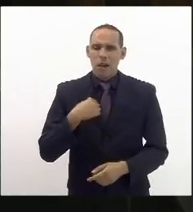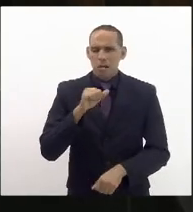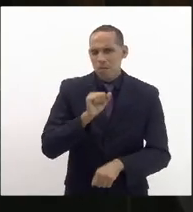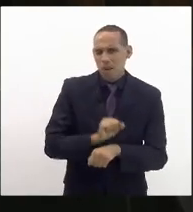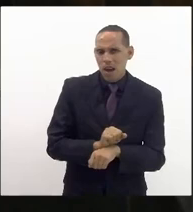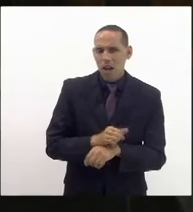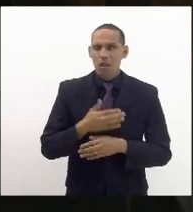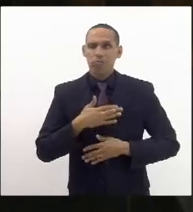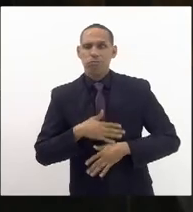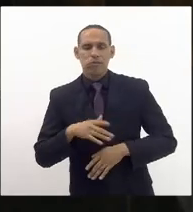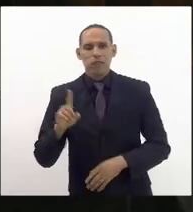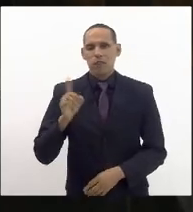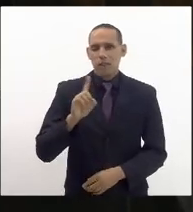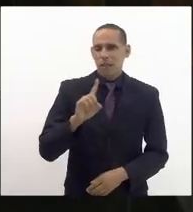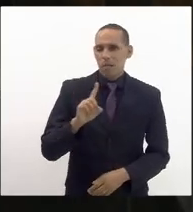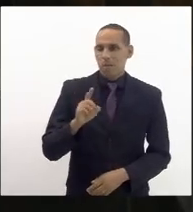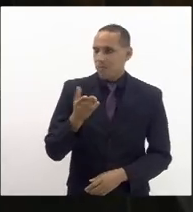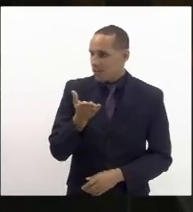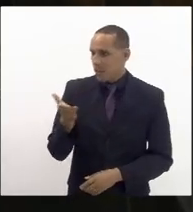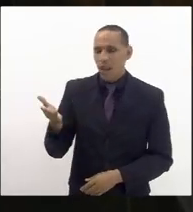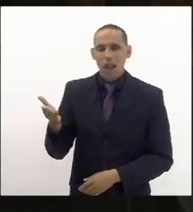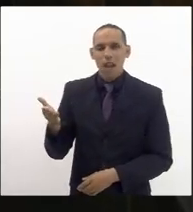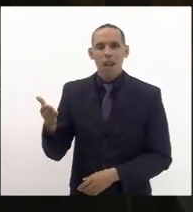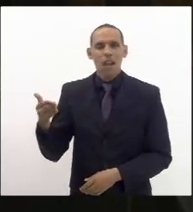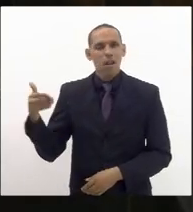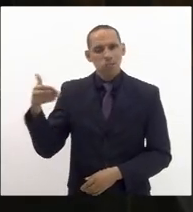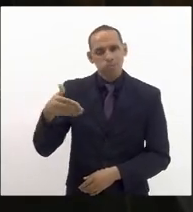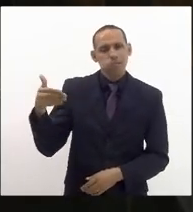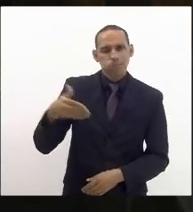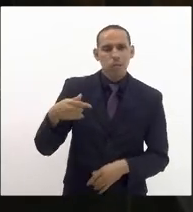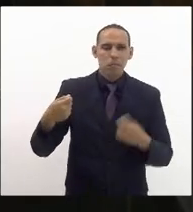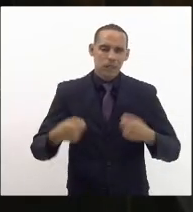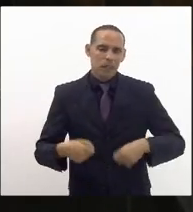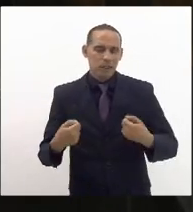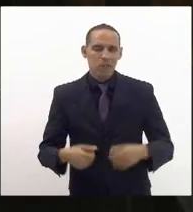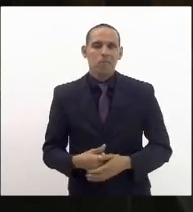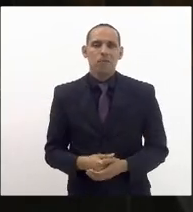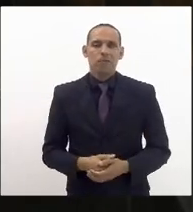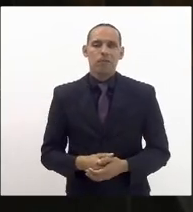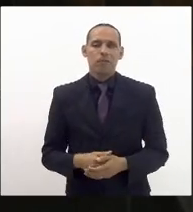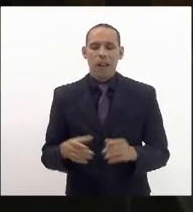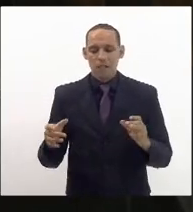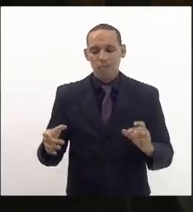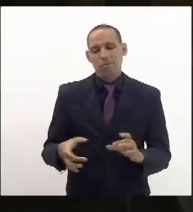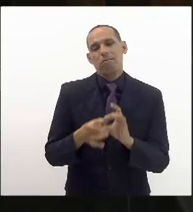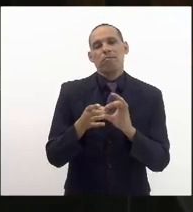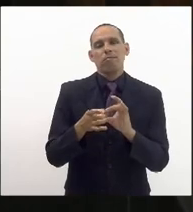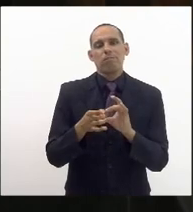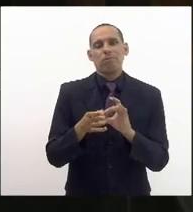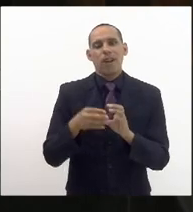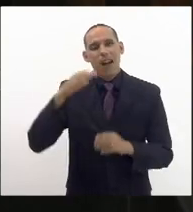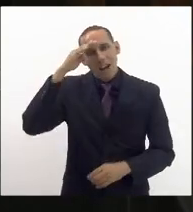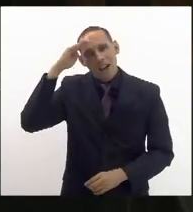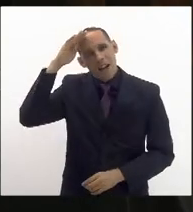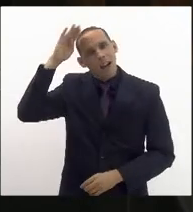enquanto esses futuros oficiais estejam, de fato, integrados à Academia